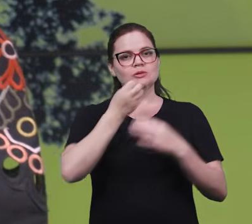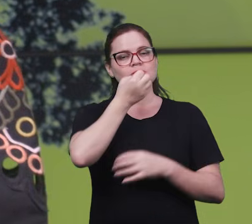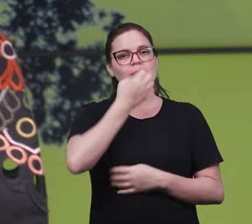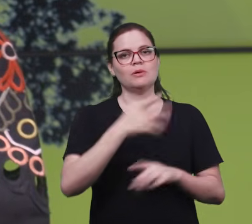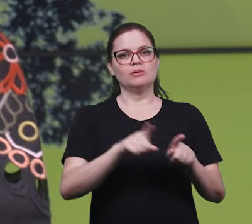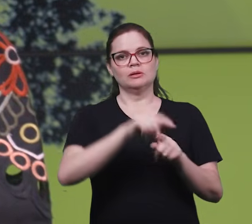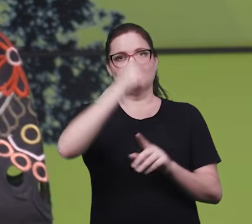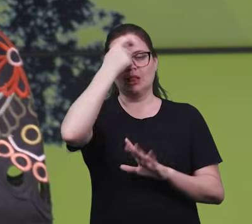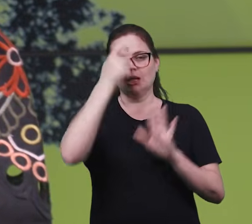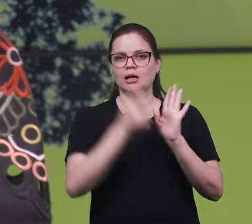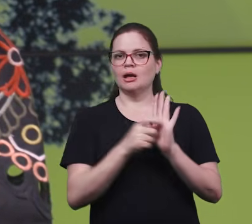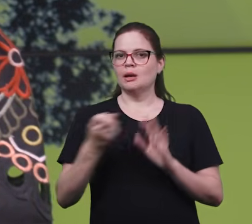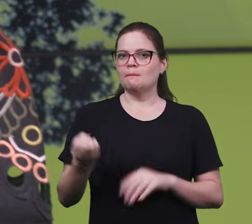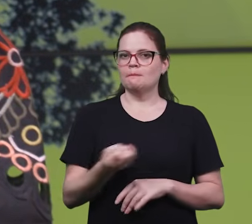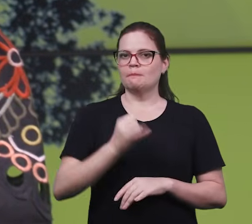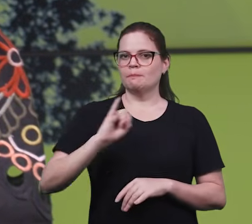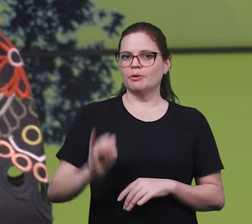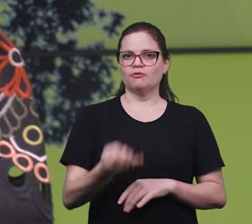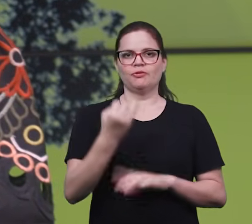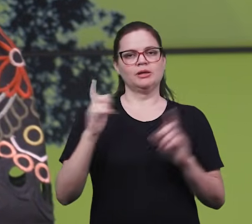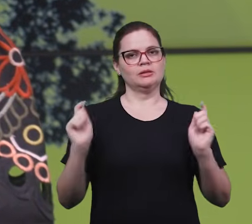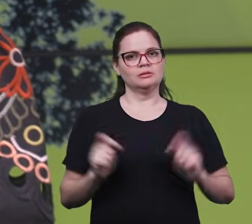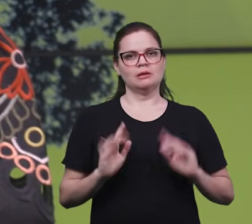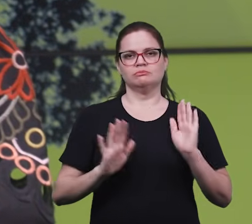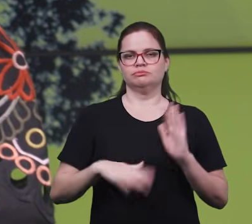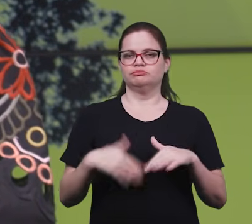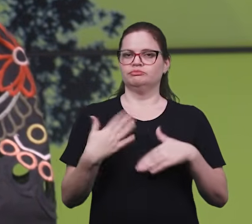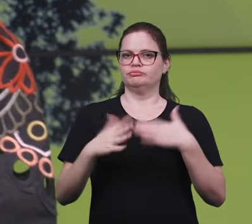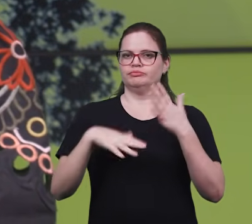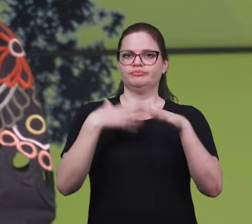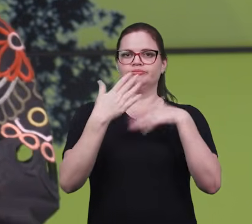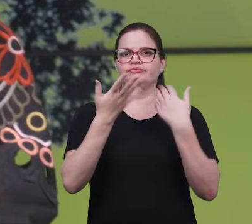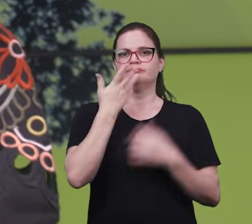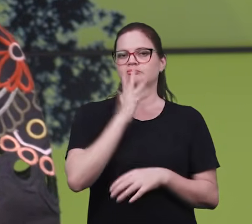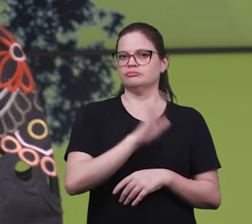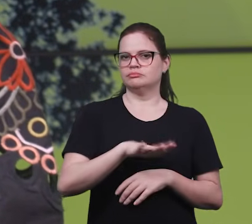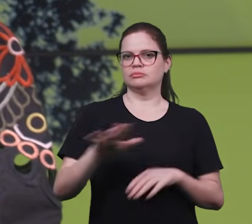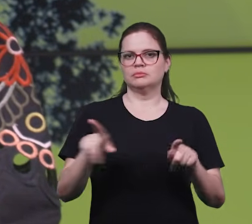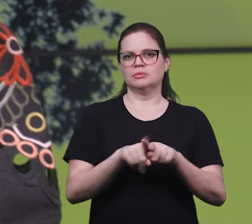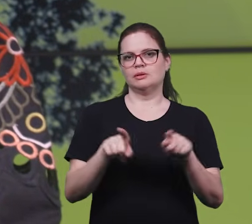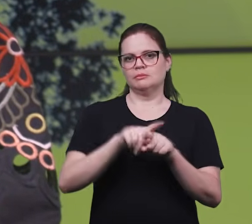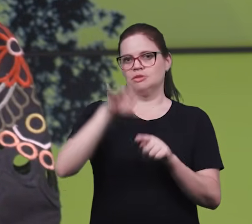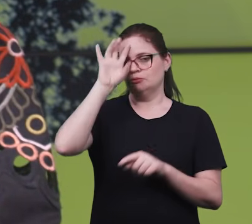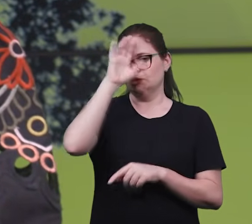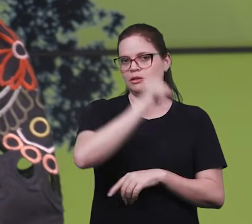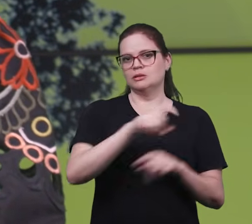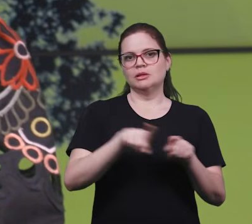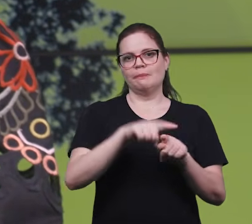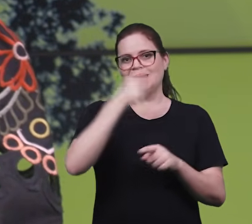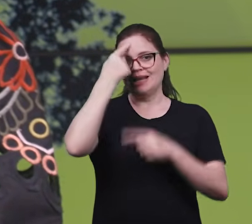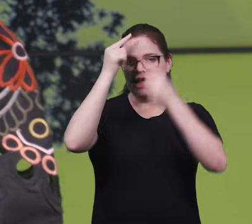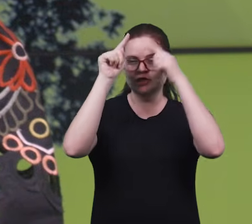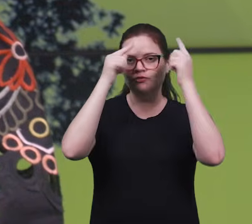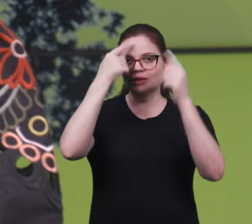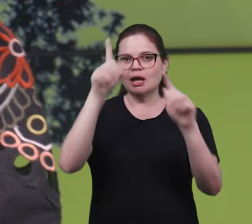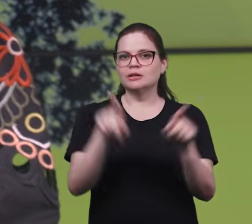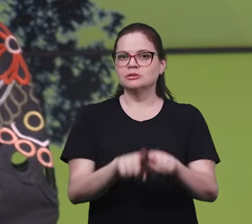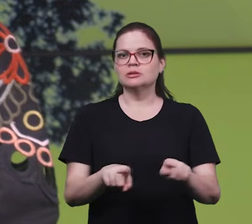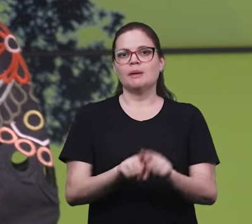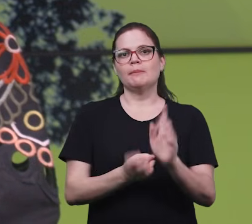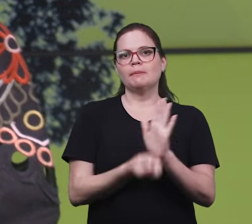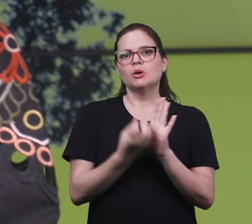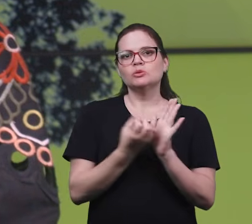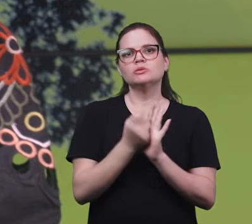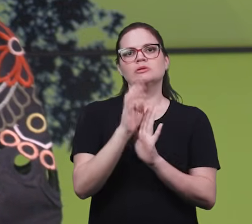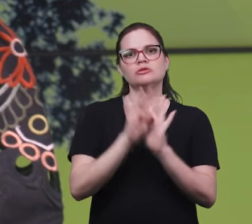inteligência artificial, elas vão desenvolvendo as nossas crianças, o processo de criatividade, um processo de produção